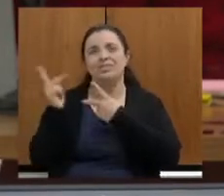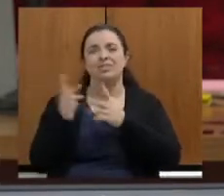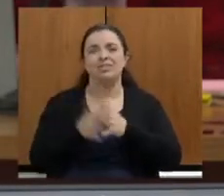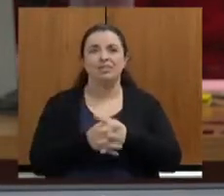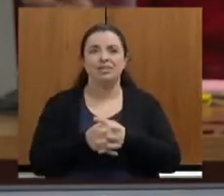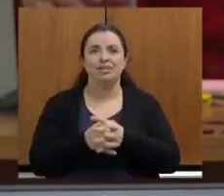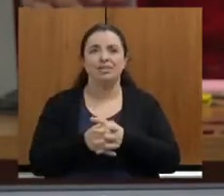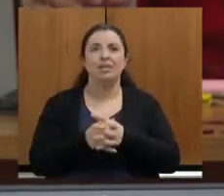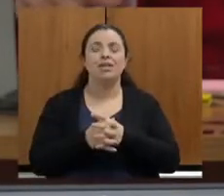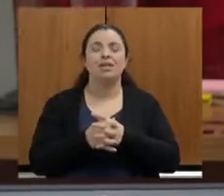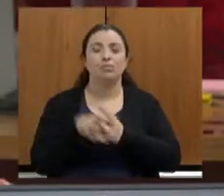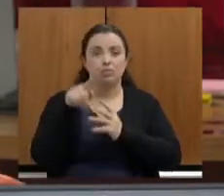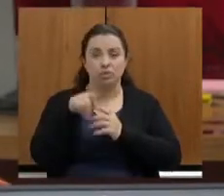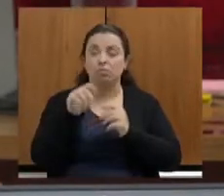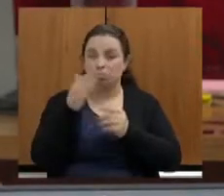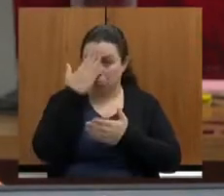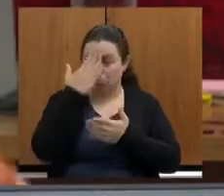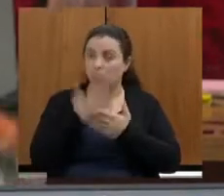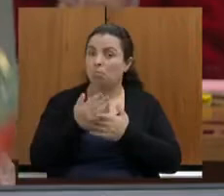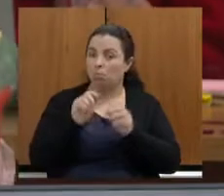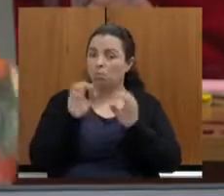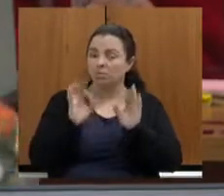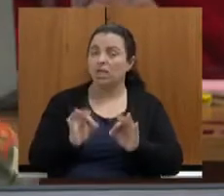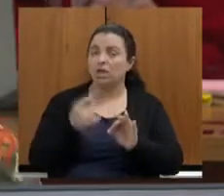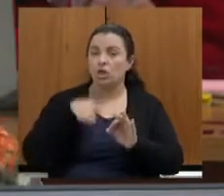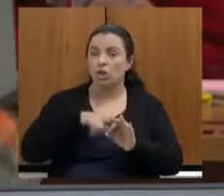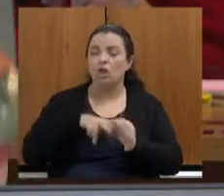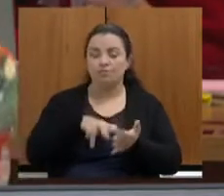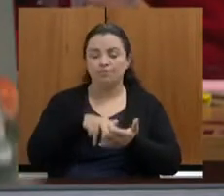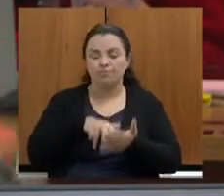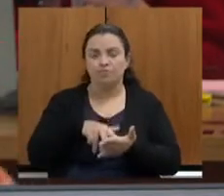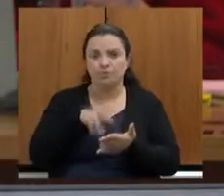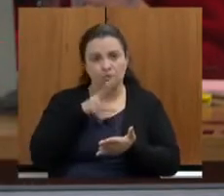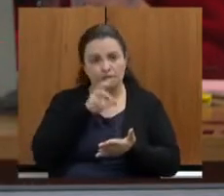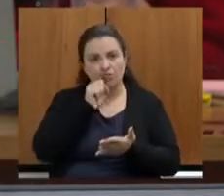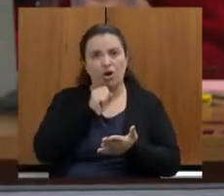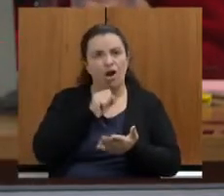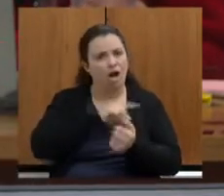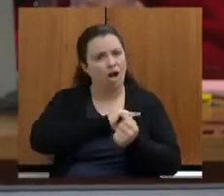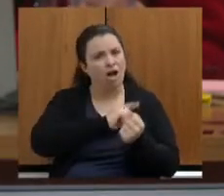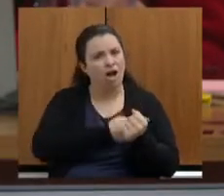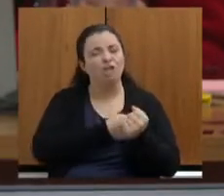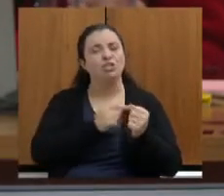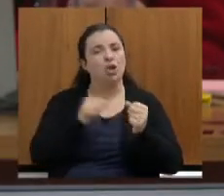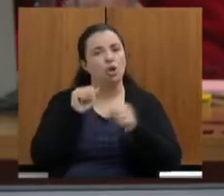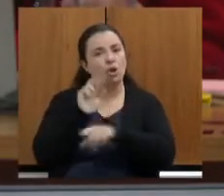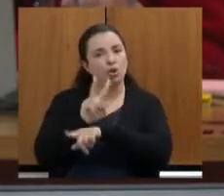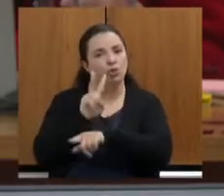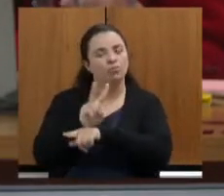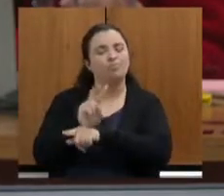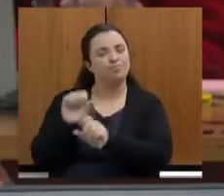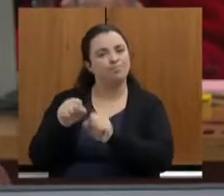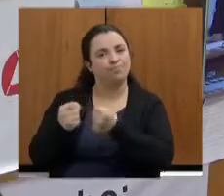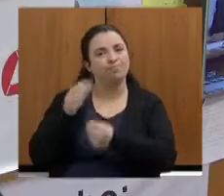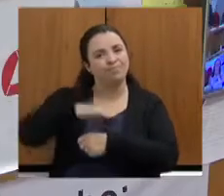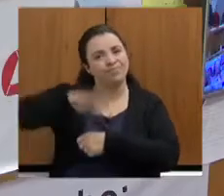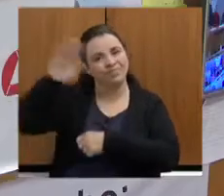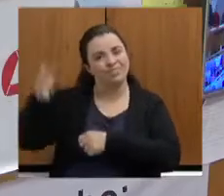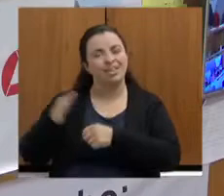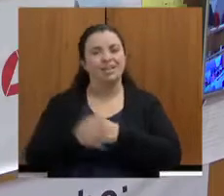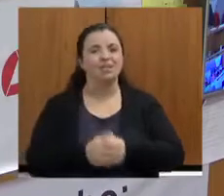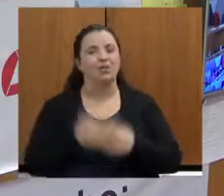e podem estar certo se continuaremos firmes e fortes aqui lutando pela preservação da nossa Serra do Curral